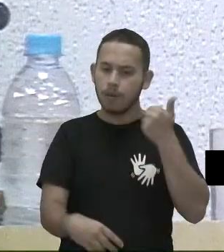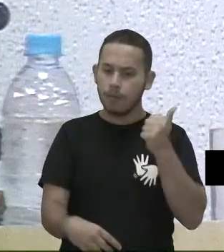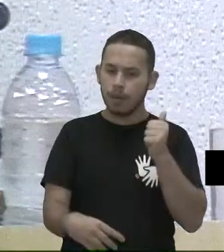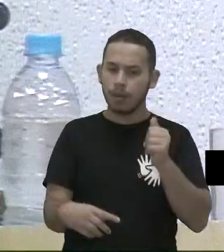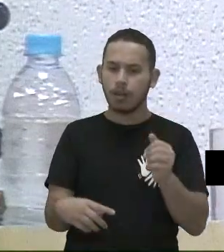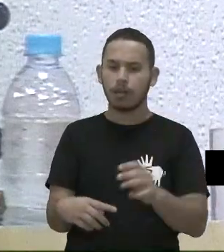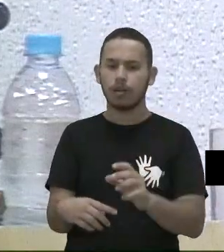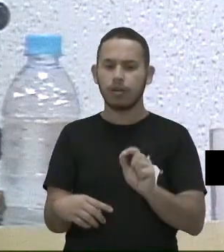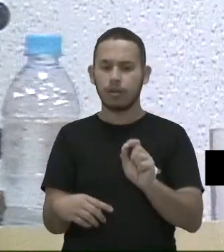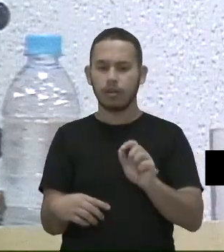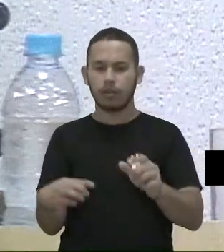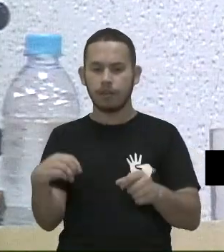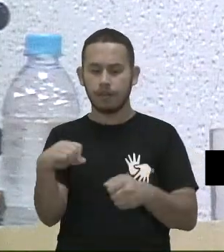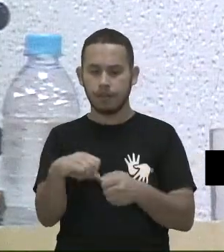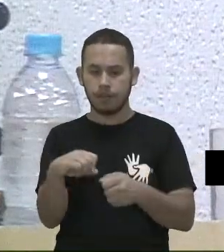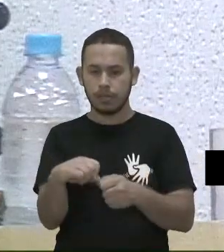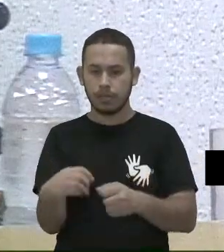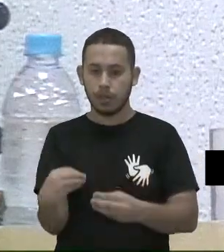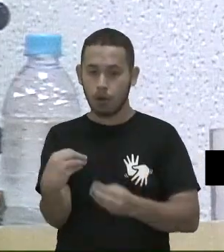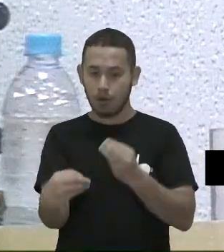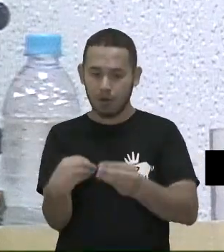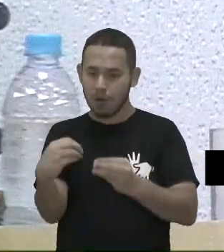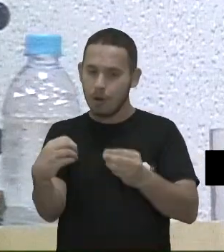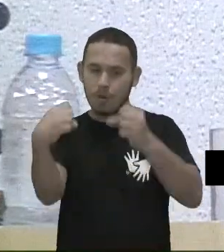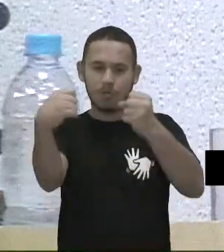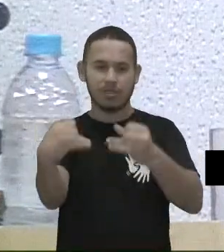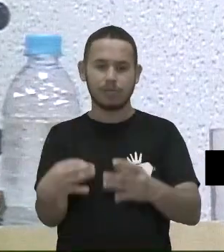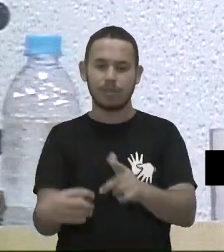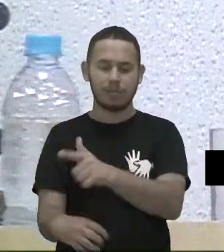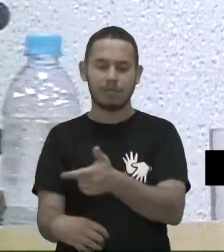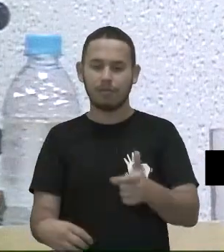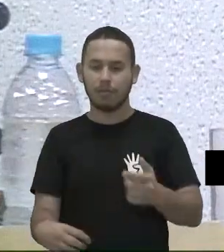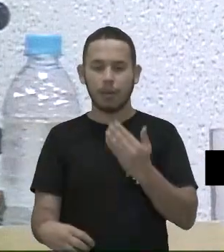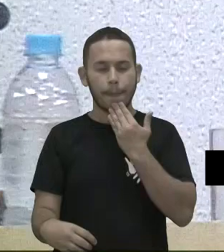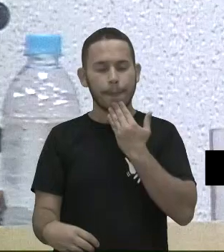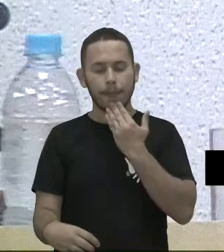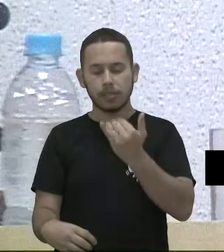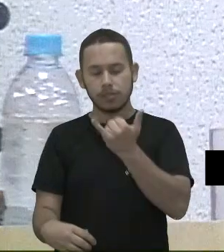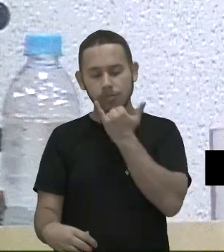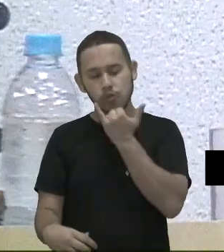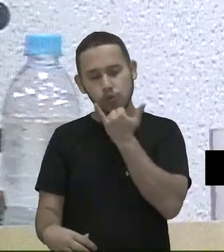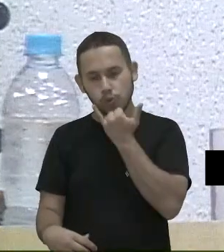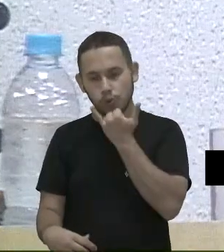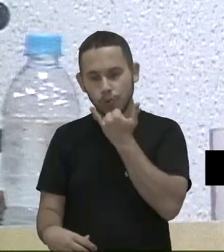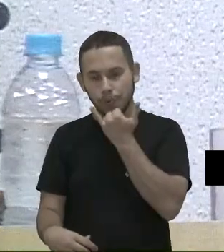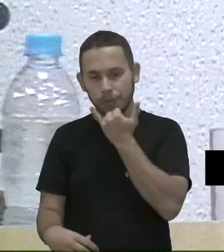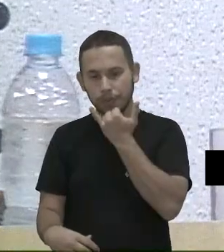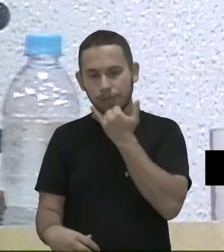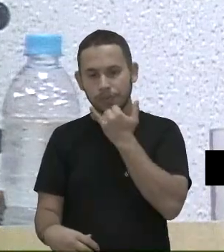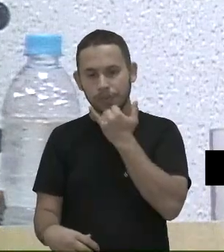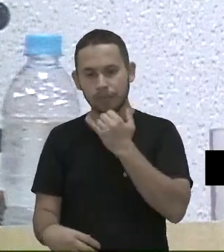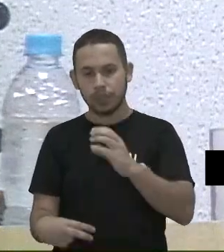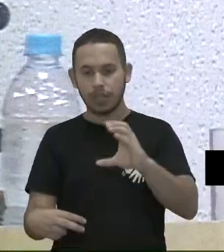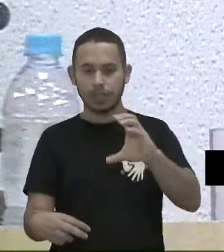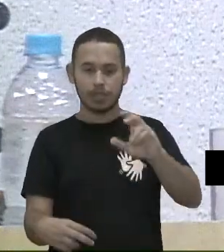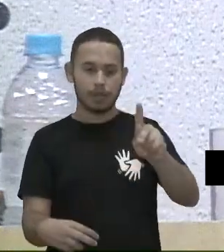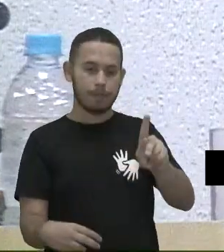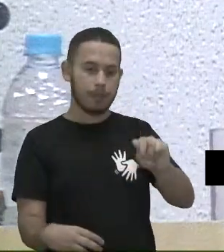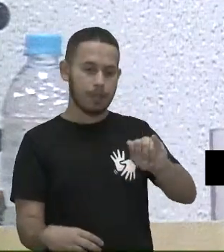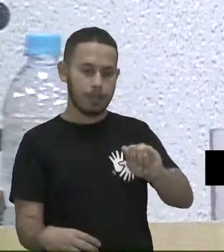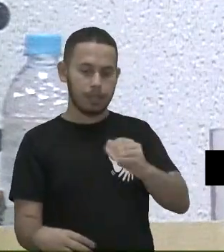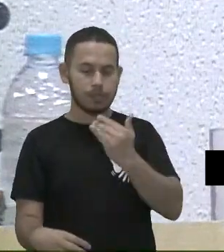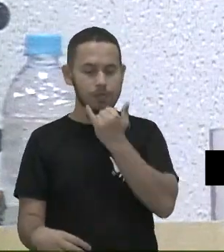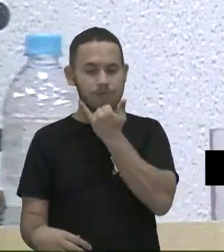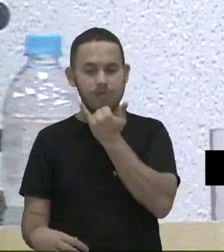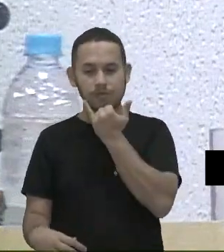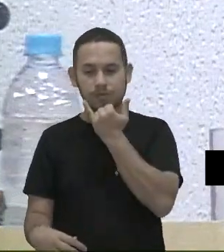deliberações. Bom, como não há nada mais a tratar, peço desculpa em nome da CPI para vocês que vieram aqui